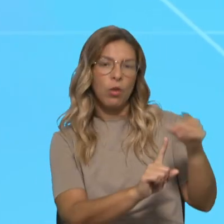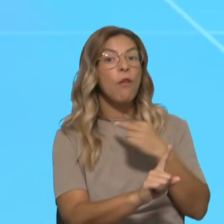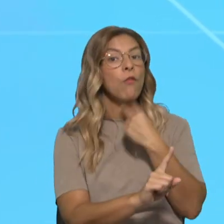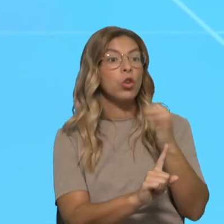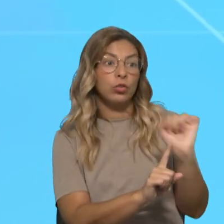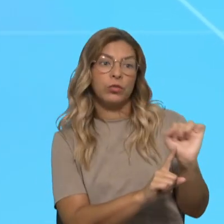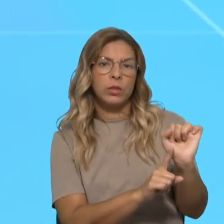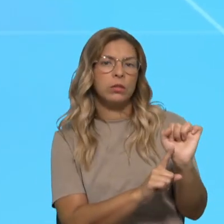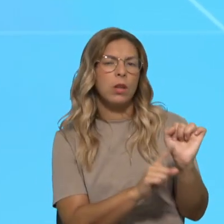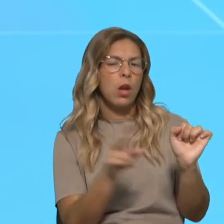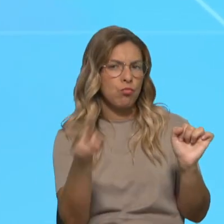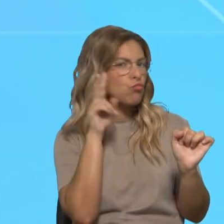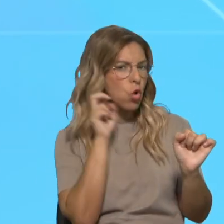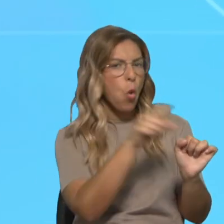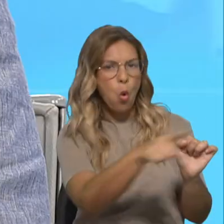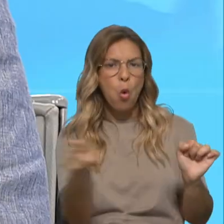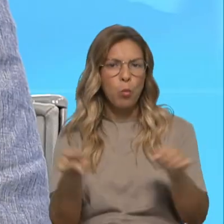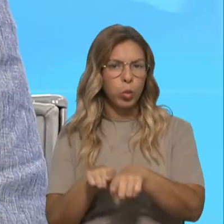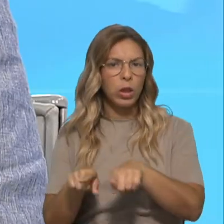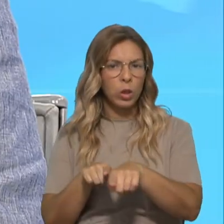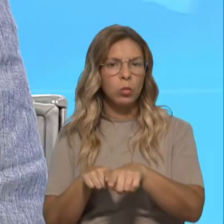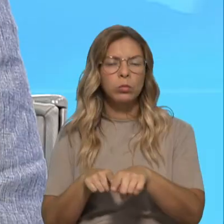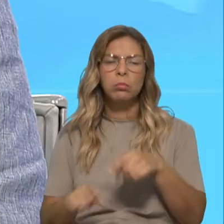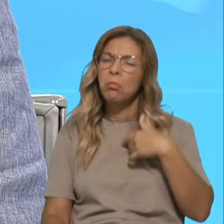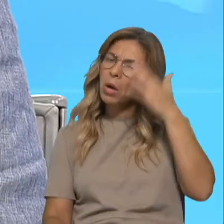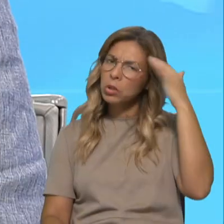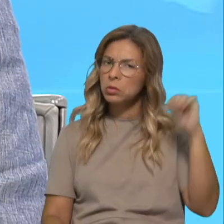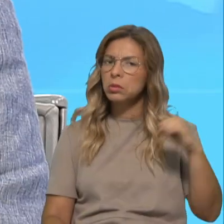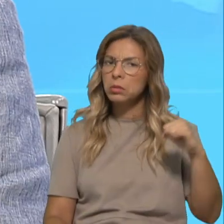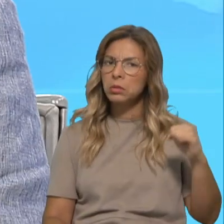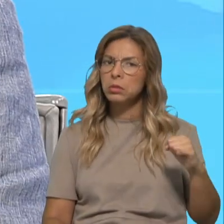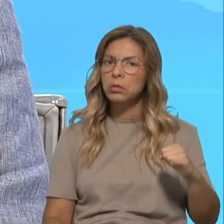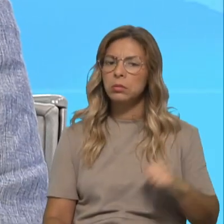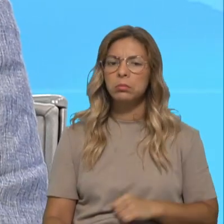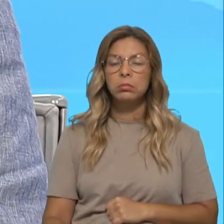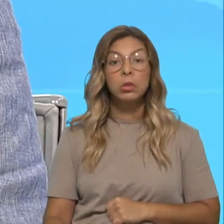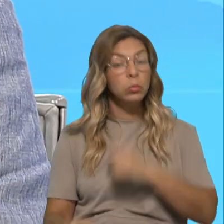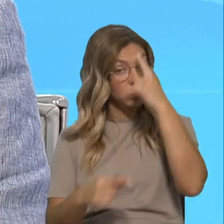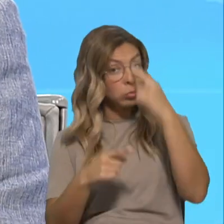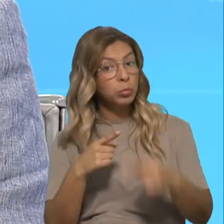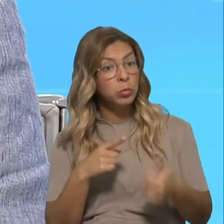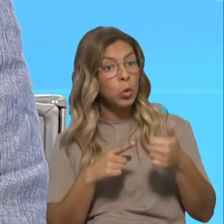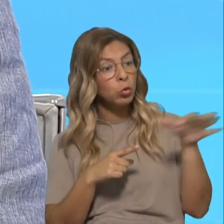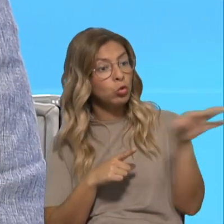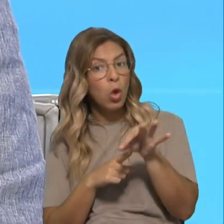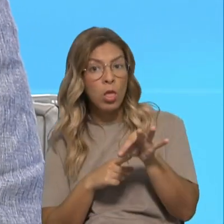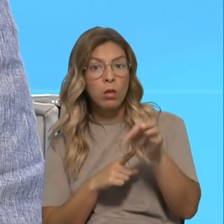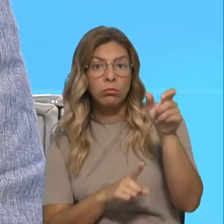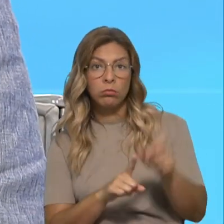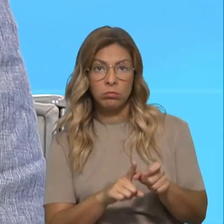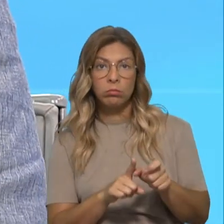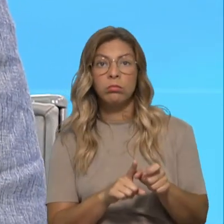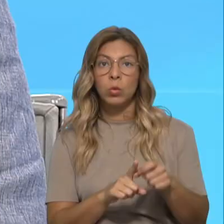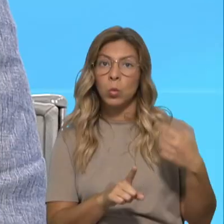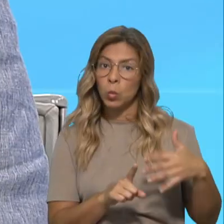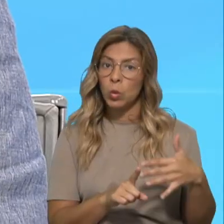é escutada? Eu creio que sim. Foi uma boa surpresa. É um missionário, como o